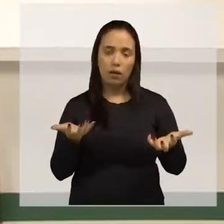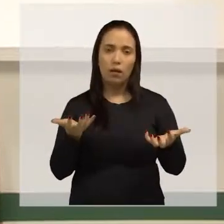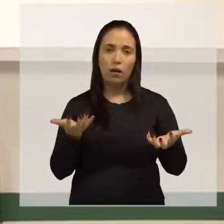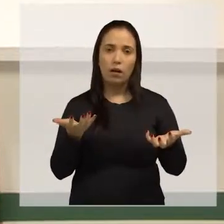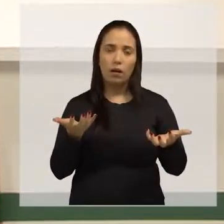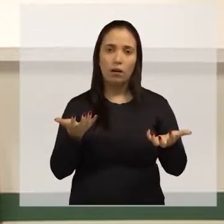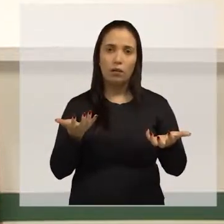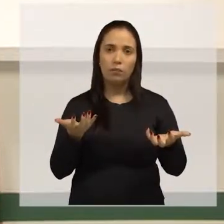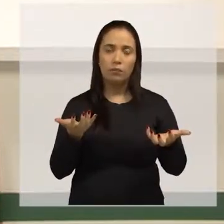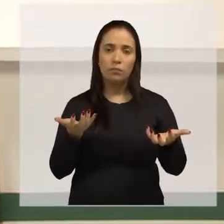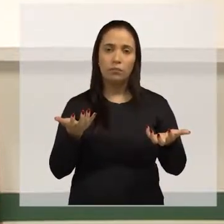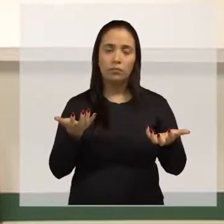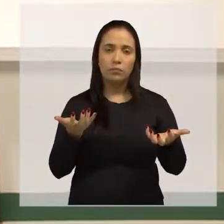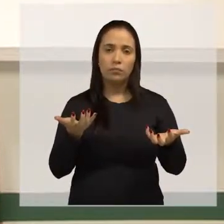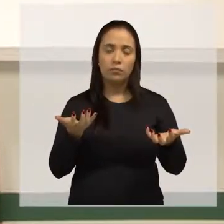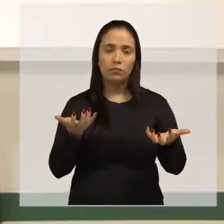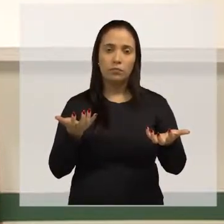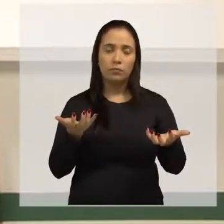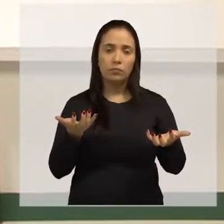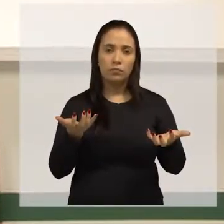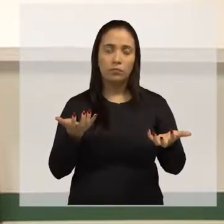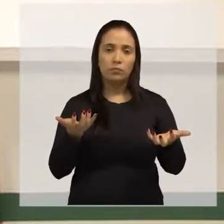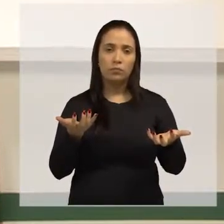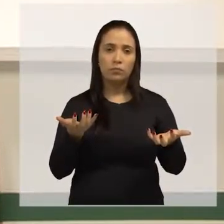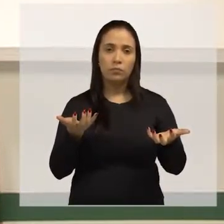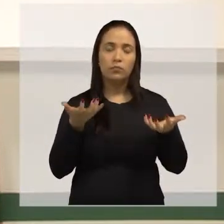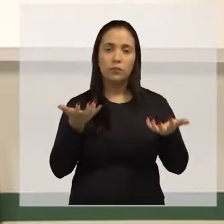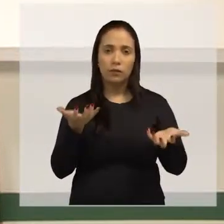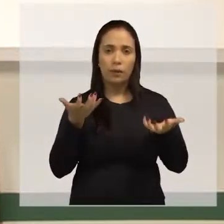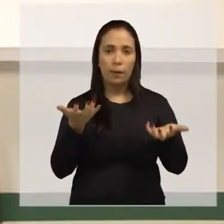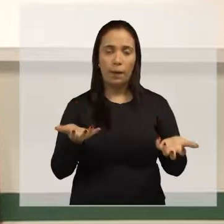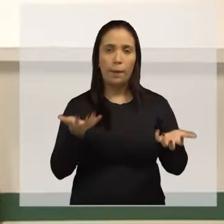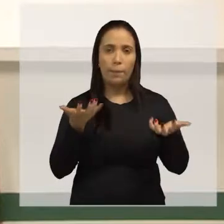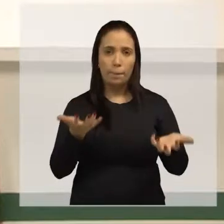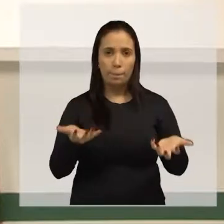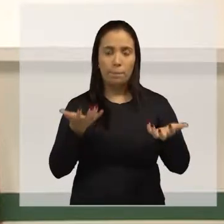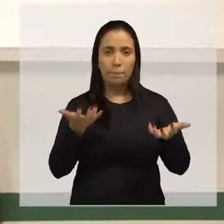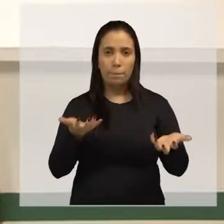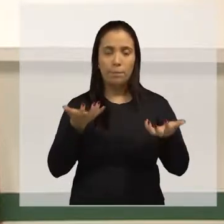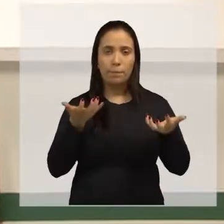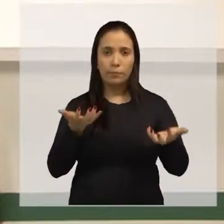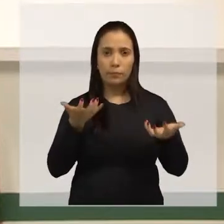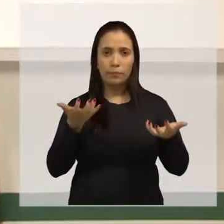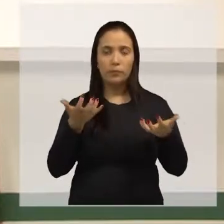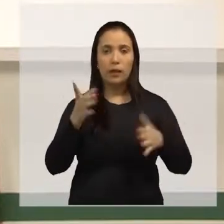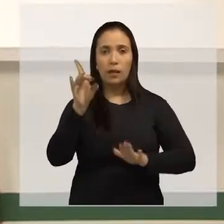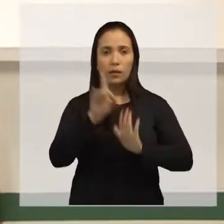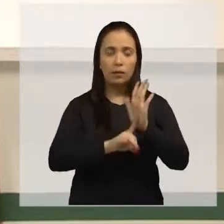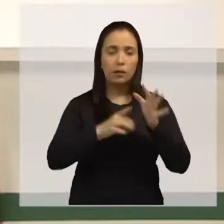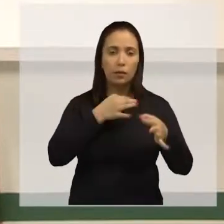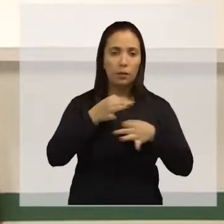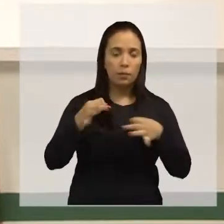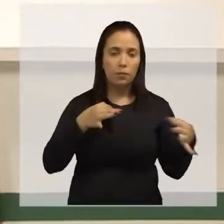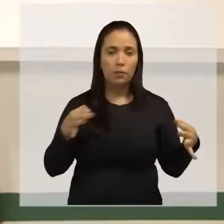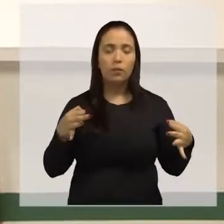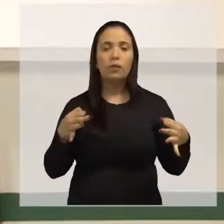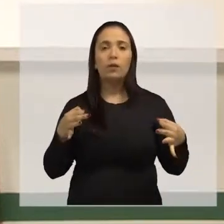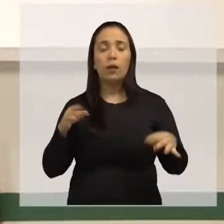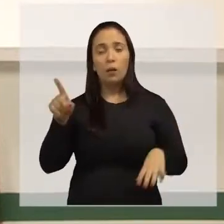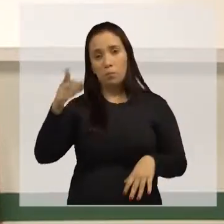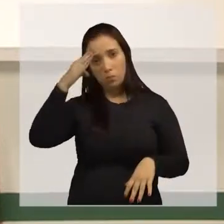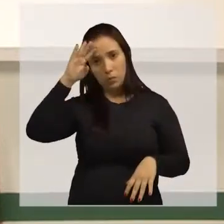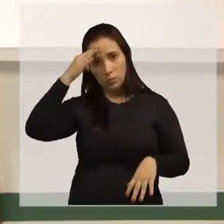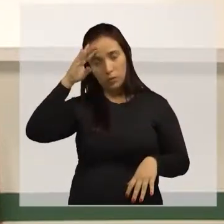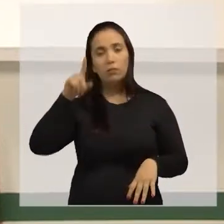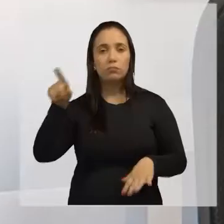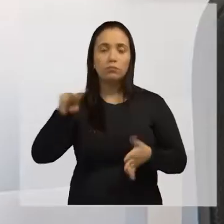rígidas e pode ser dita menos libertárias e menos democráticas, né, Luiz? E o Bolsonaro representa isso, né,